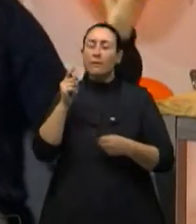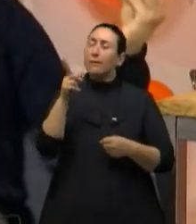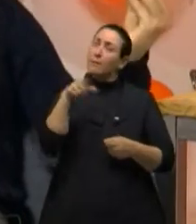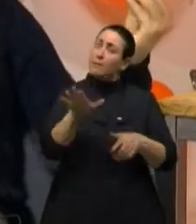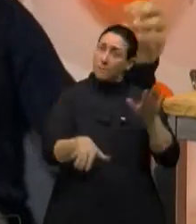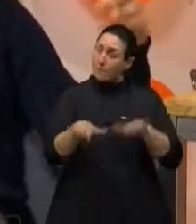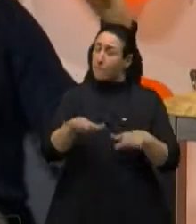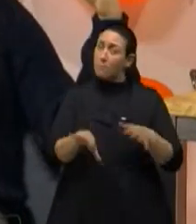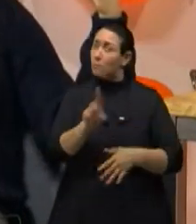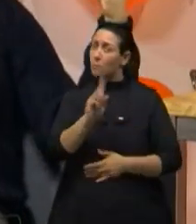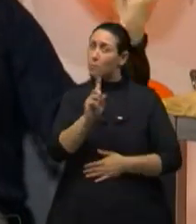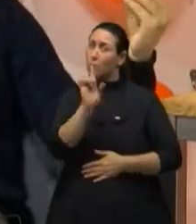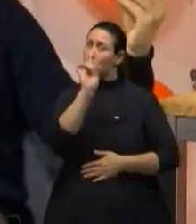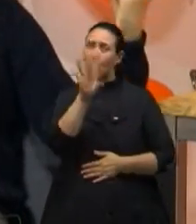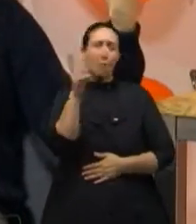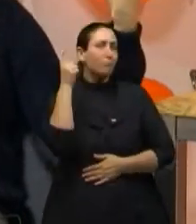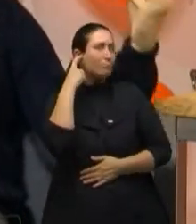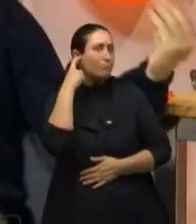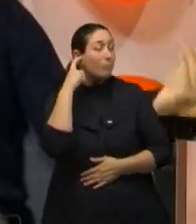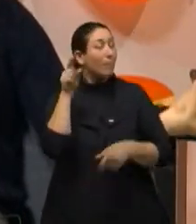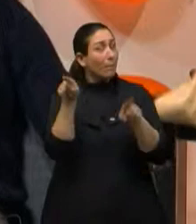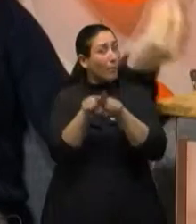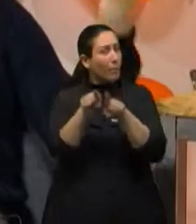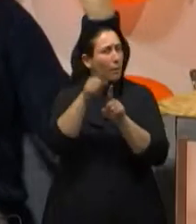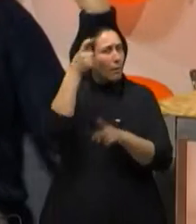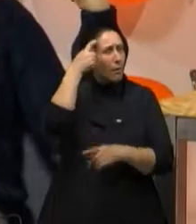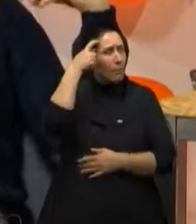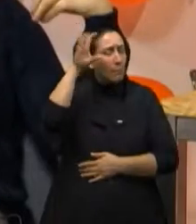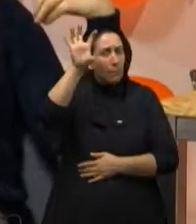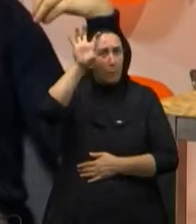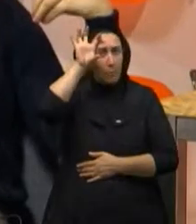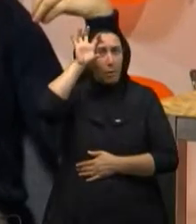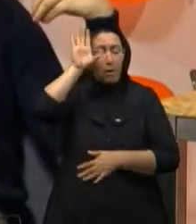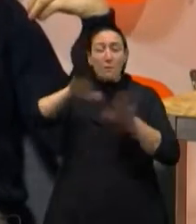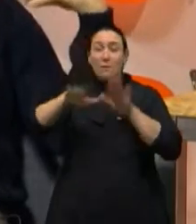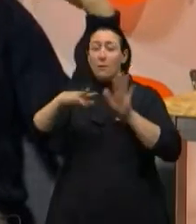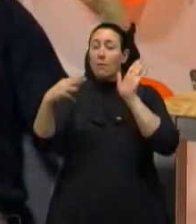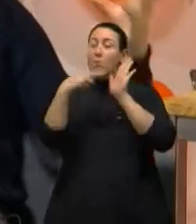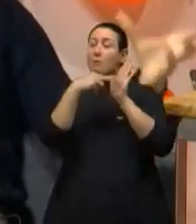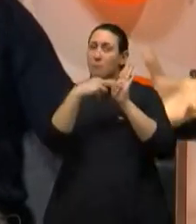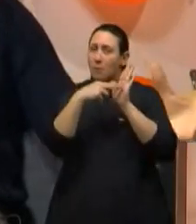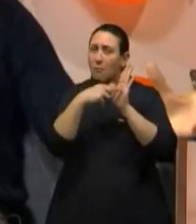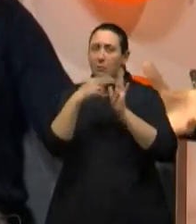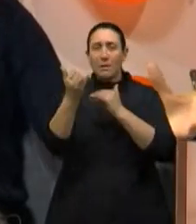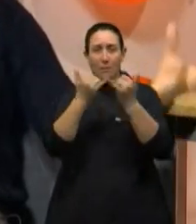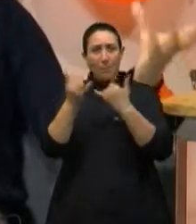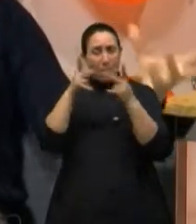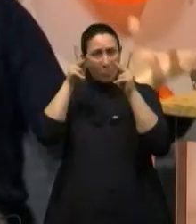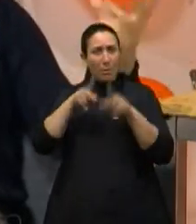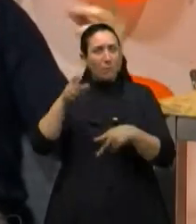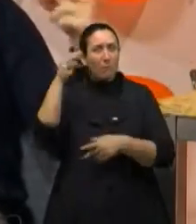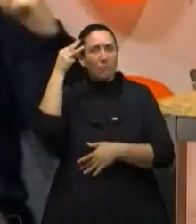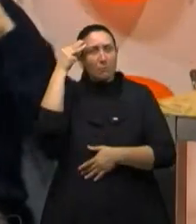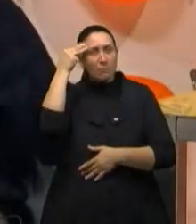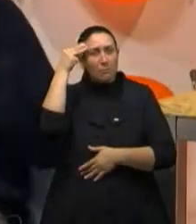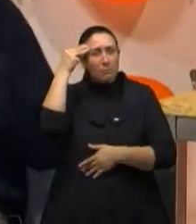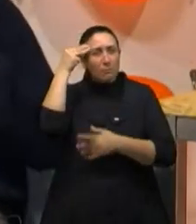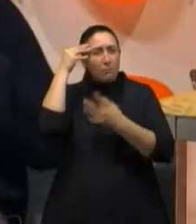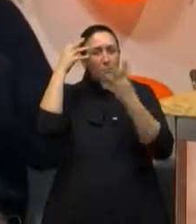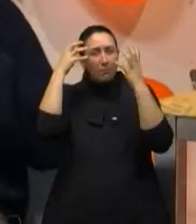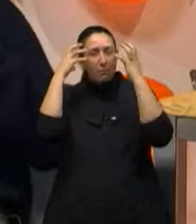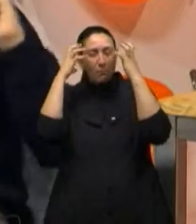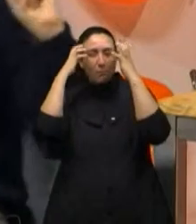só o ouvido é a memória e a atenção que estão prejudicadas pessoas com demência TM dificuldade de